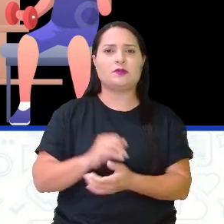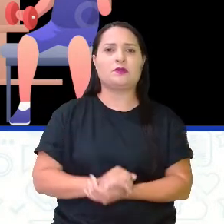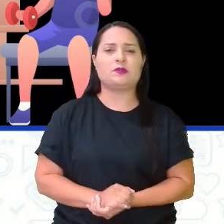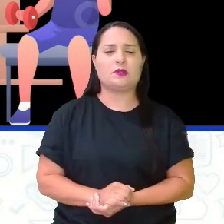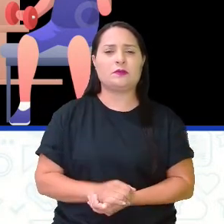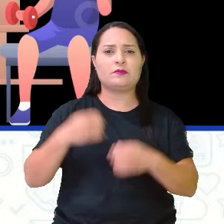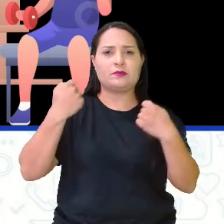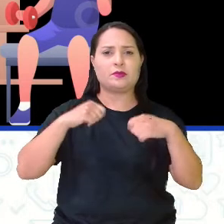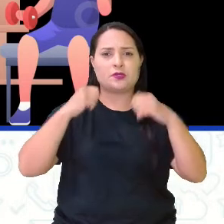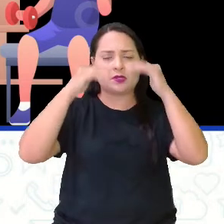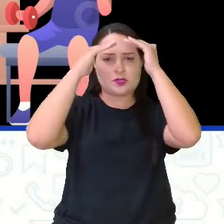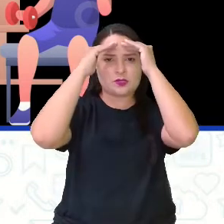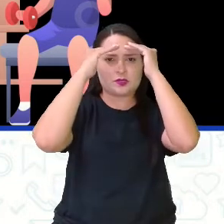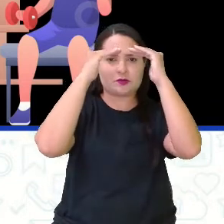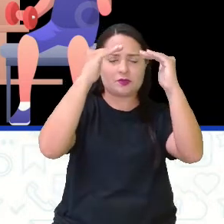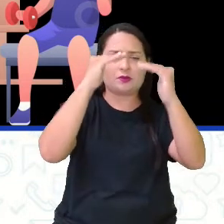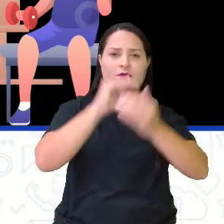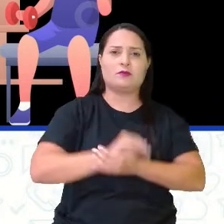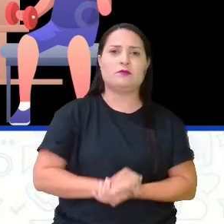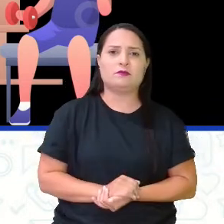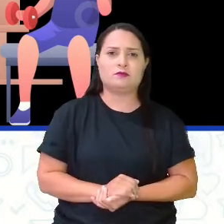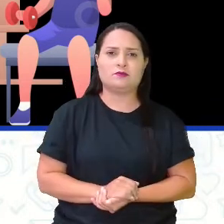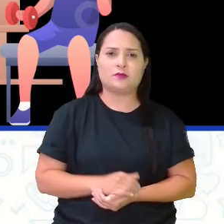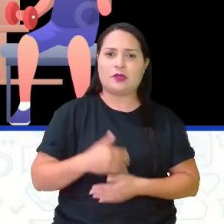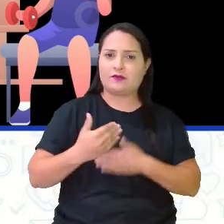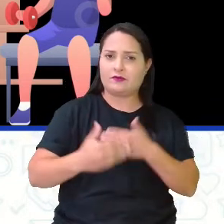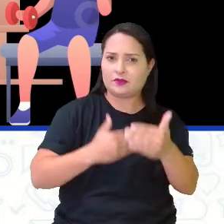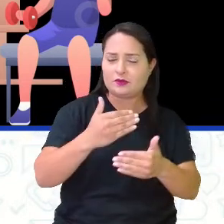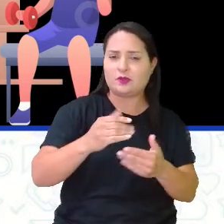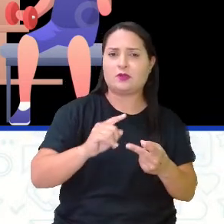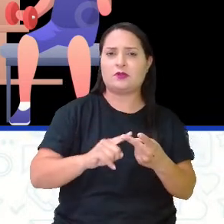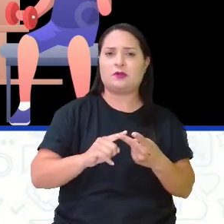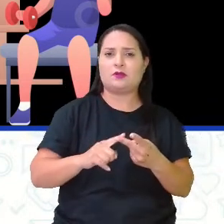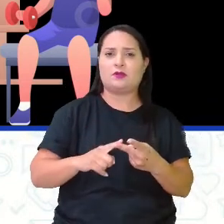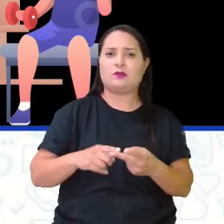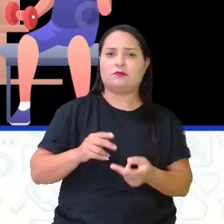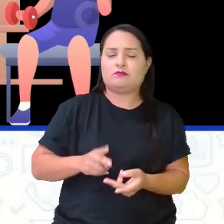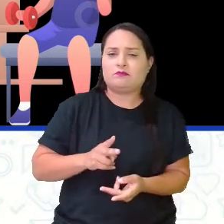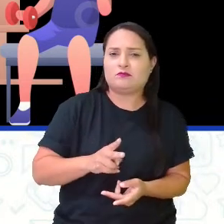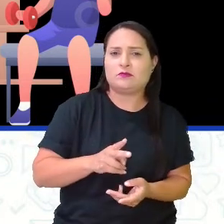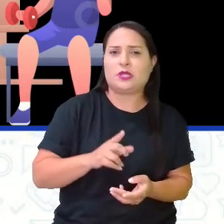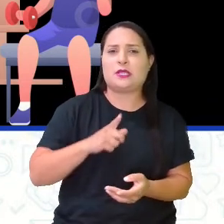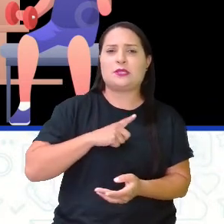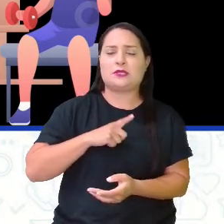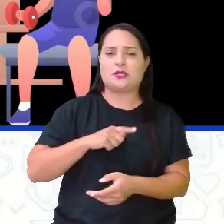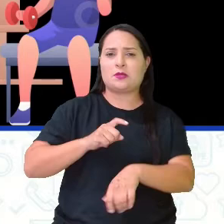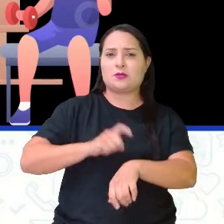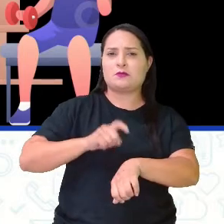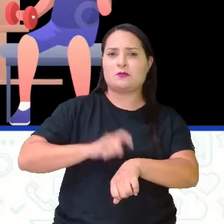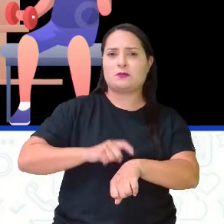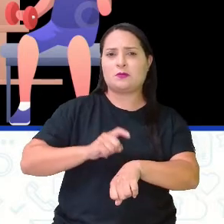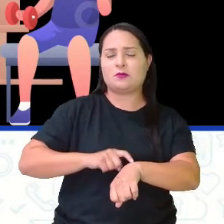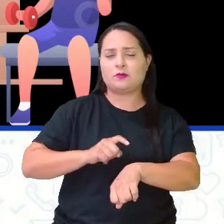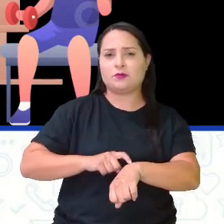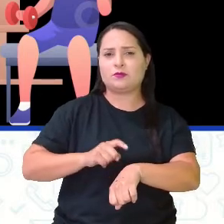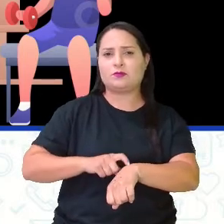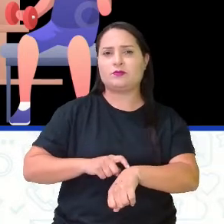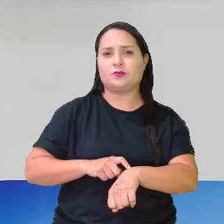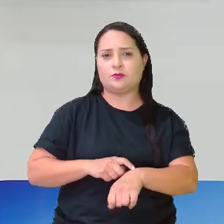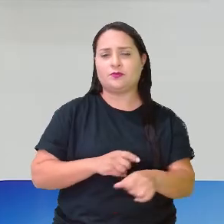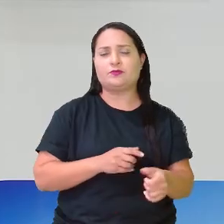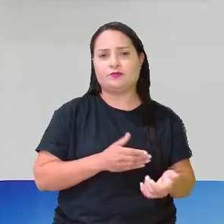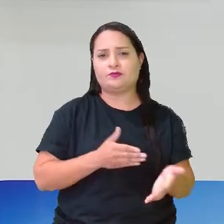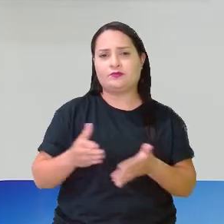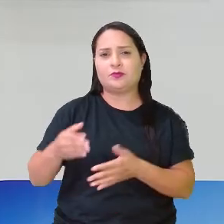precisa respeitar aí uma frequência, uma intensidade e ter durações, né? Ter aí uma duração